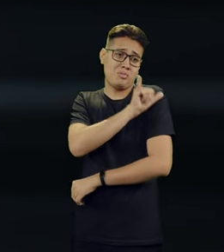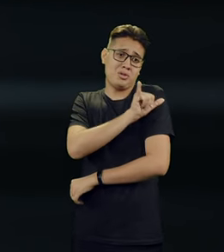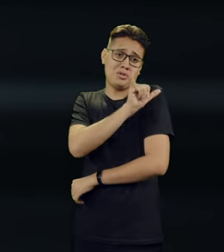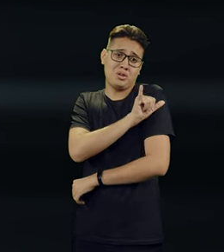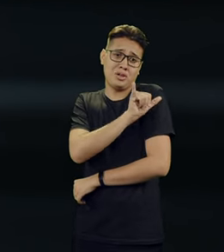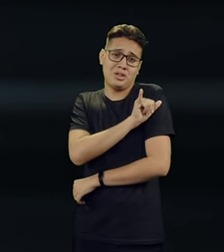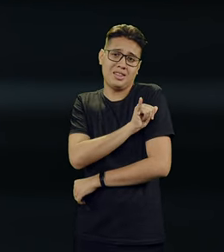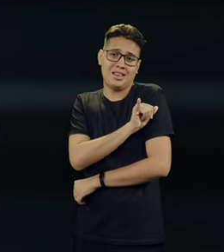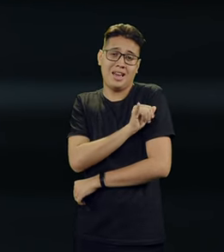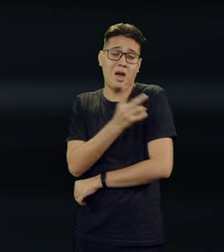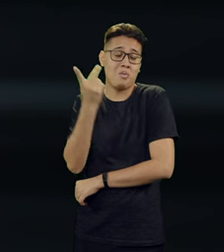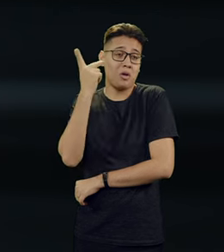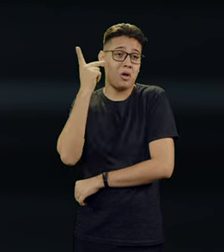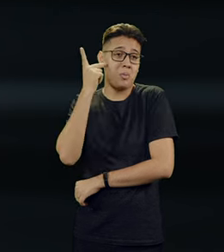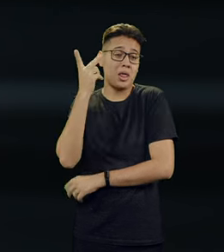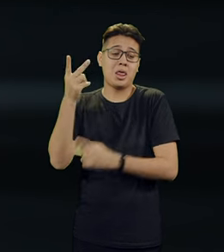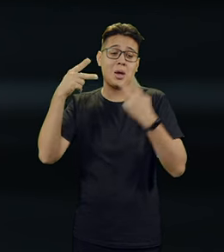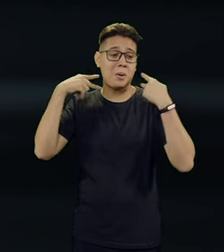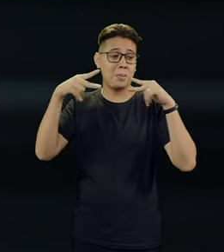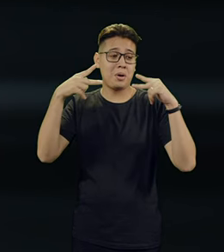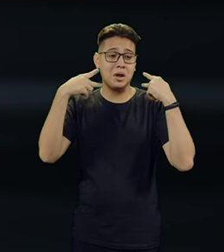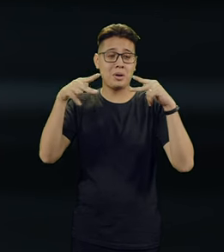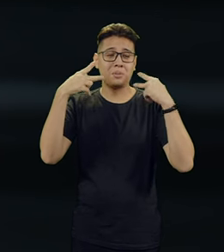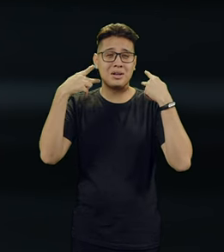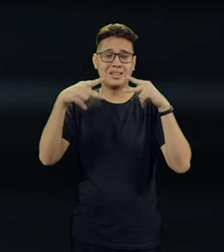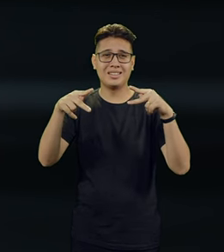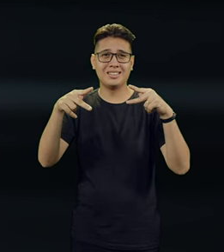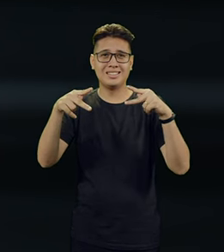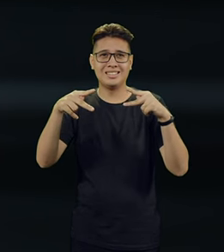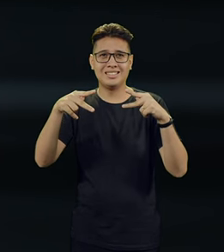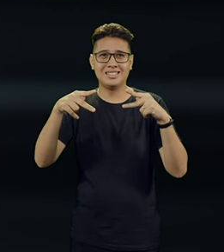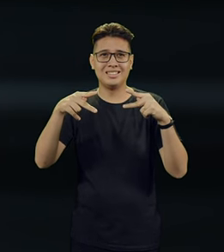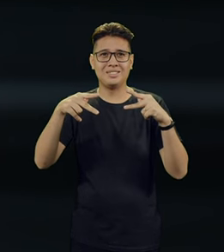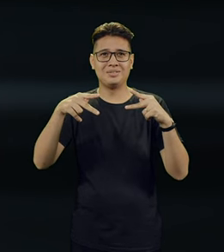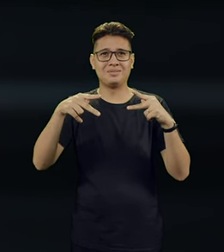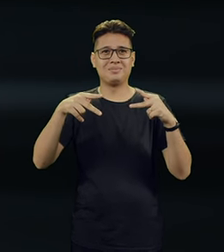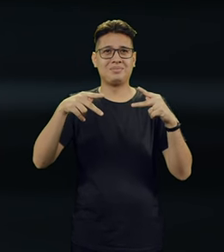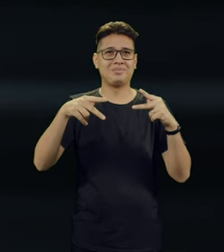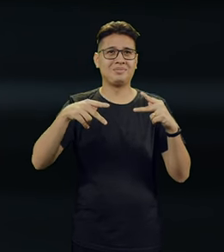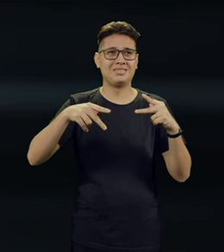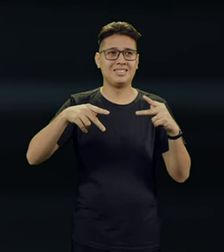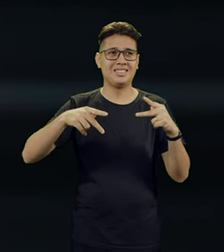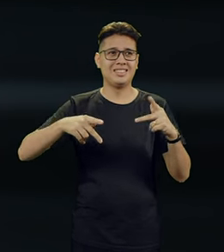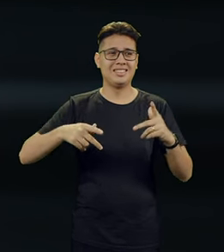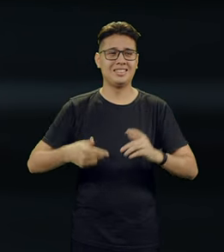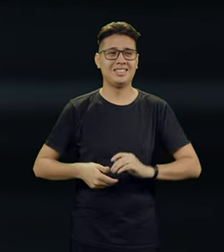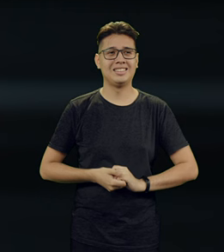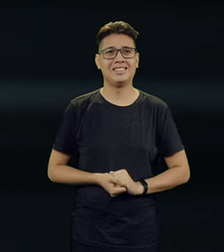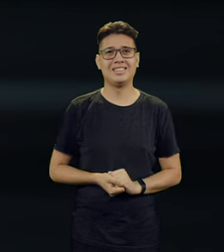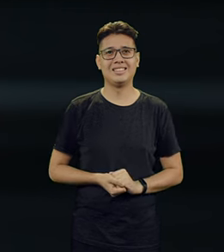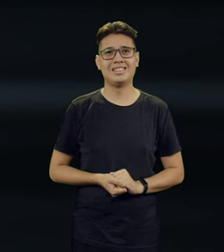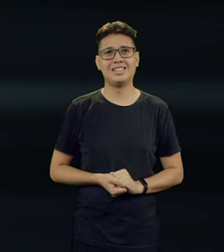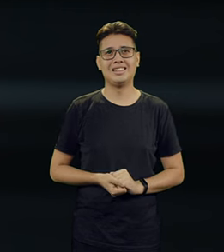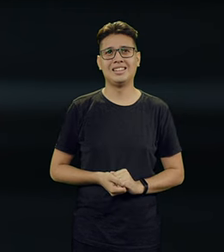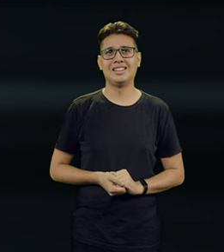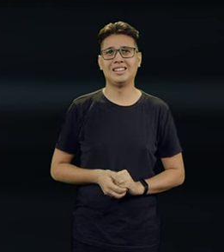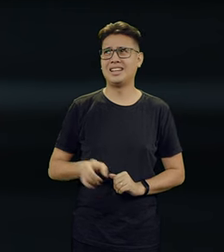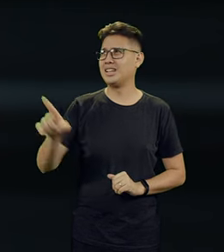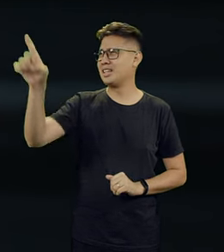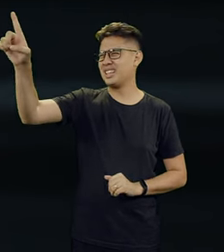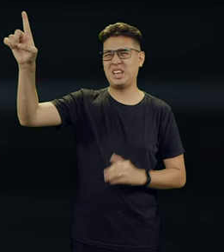pregou e terminou. Que até os animais deveriam se vestir de saco. Até os